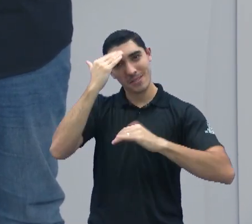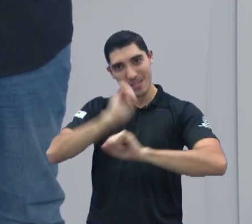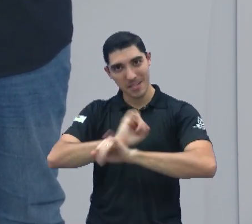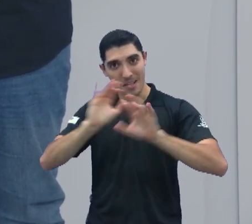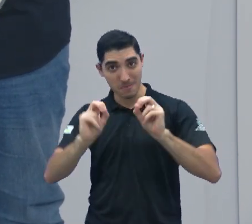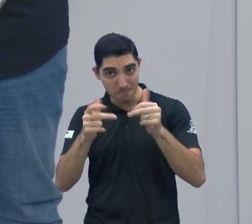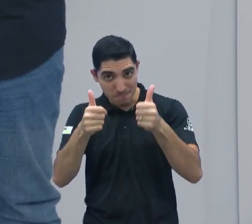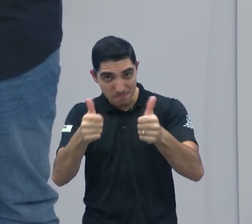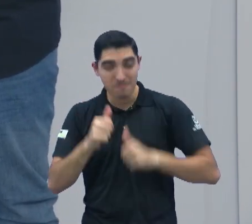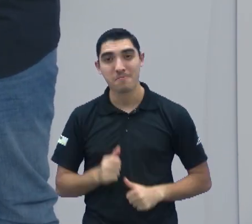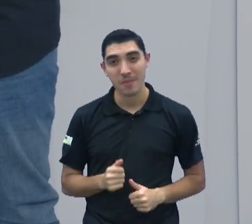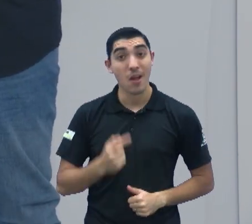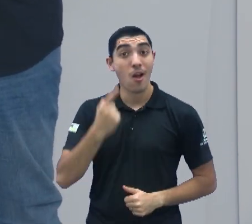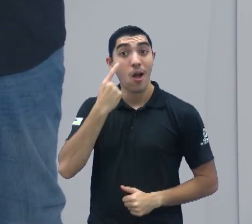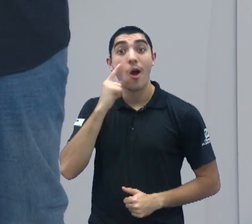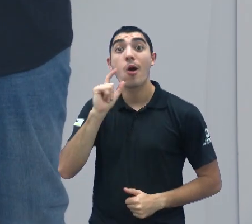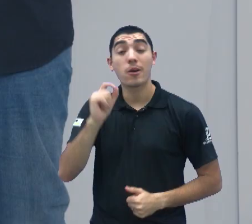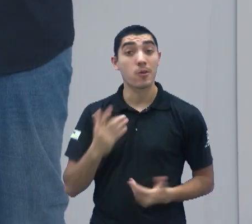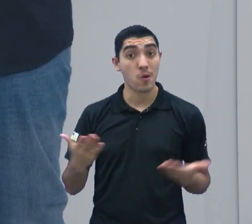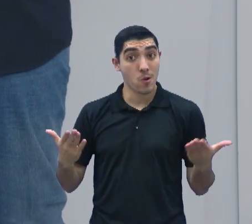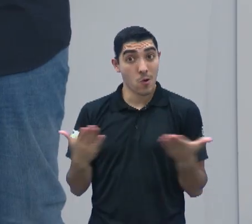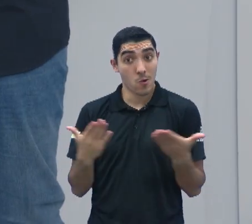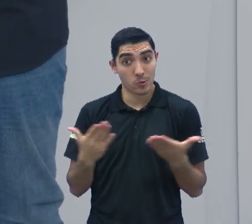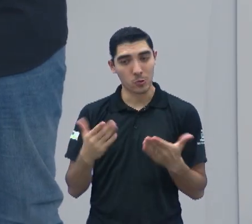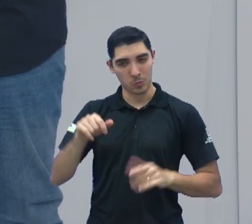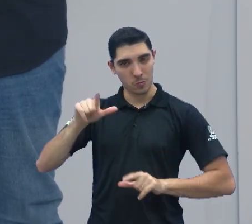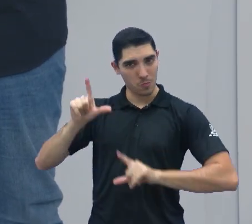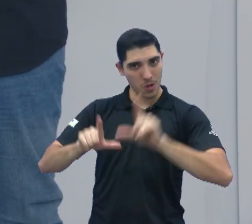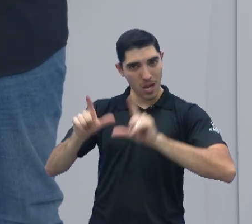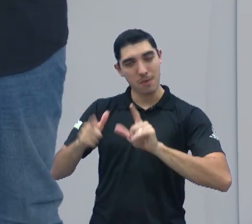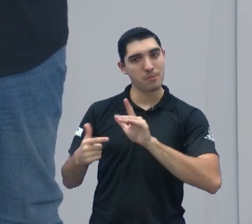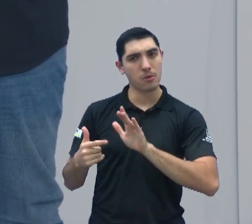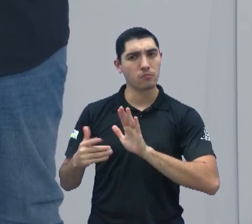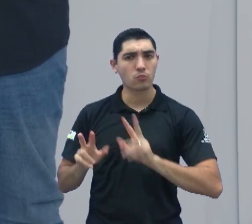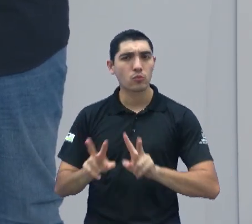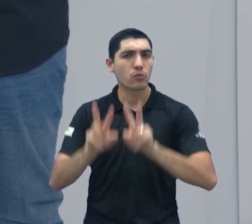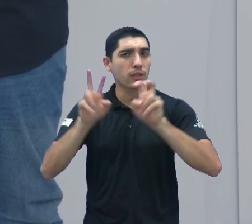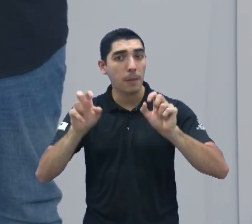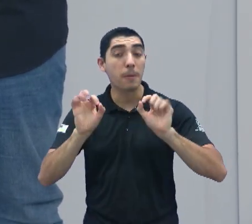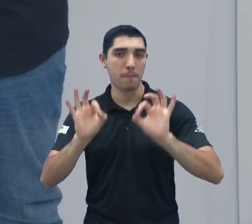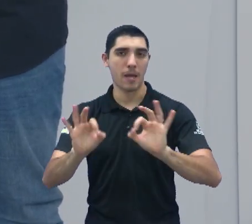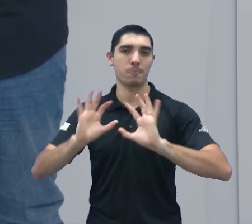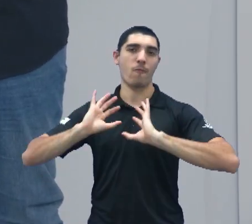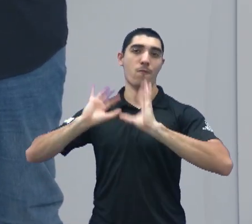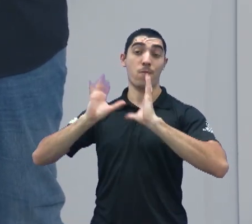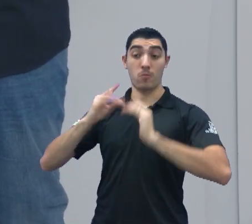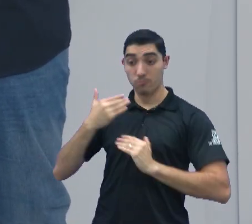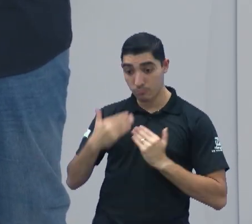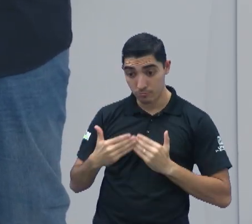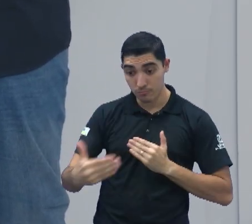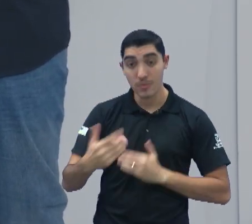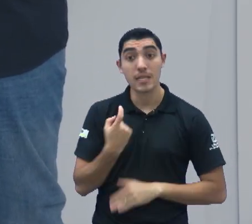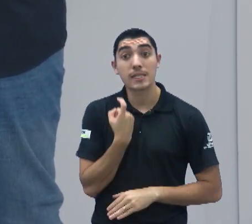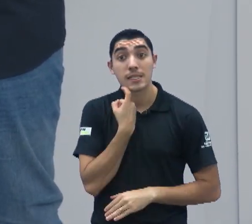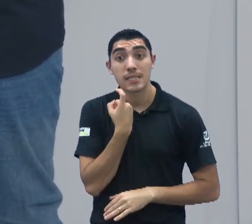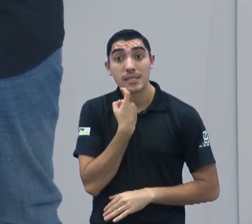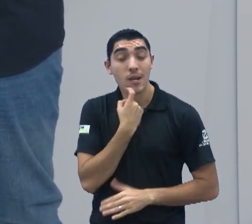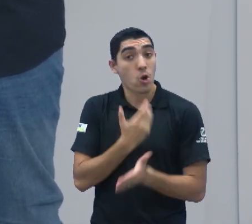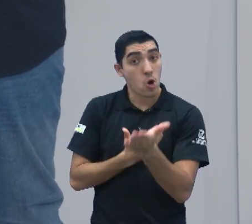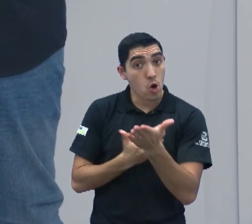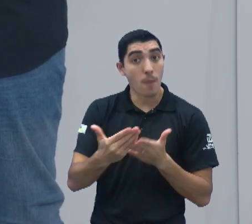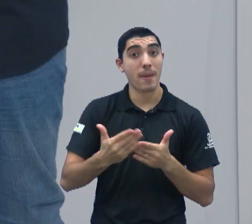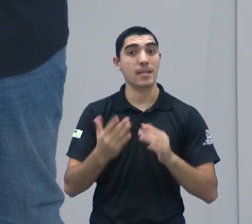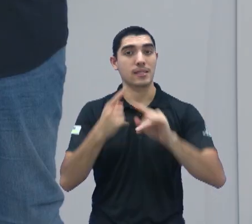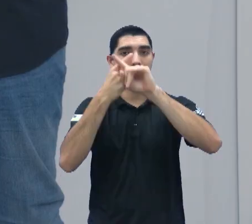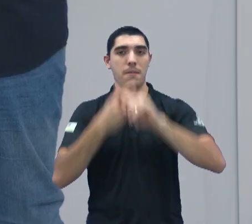certo? E olha só, a gente começa o Hora de hoje falando de vôlei. Na próxima sexta-feira começa o Campeonato Paulista para o